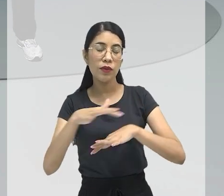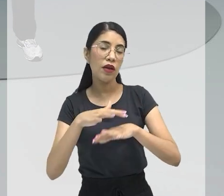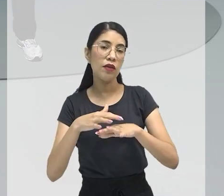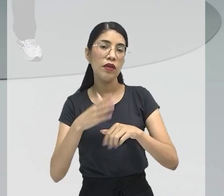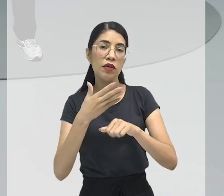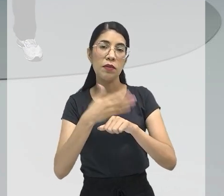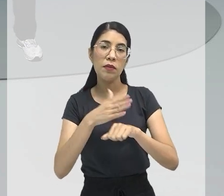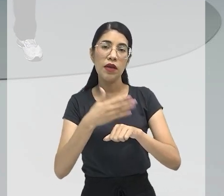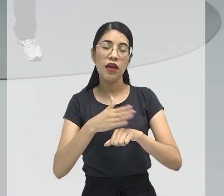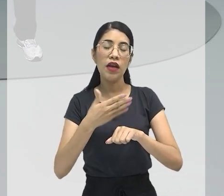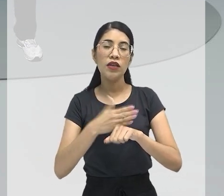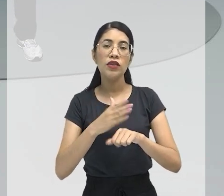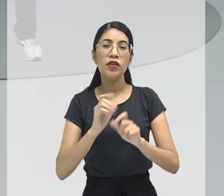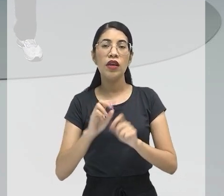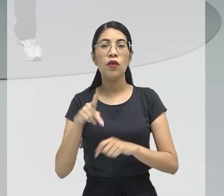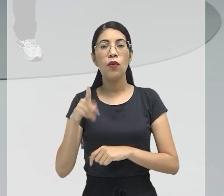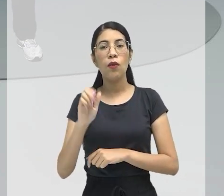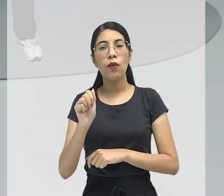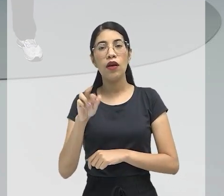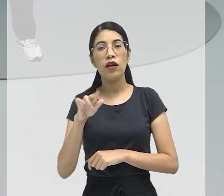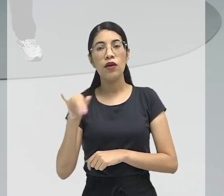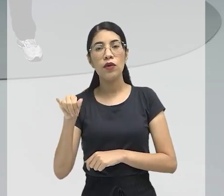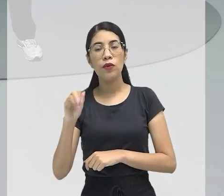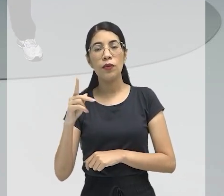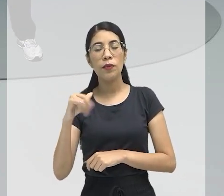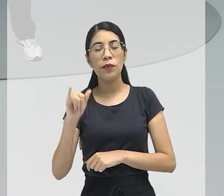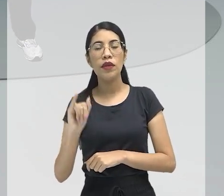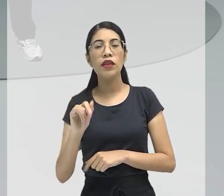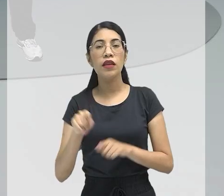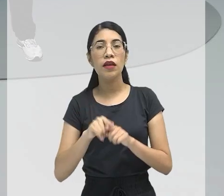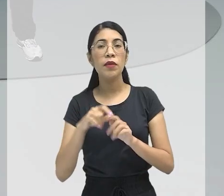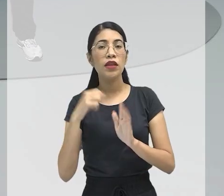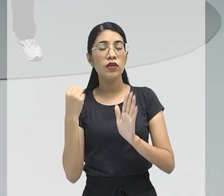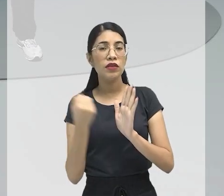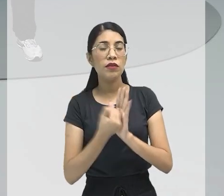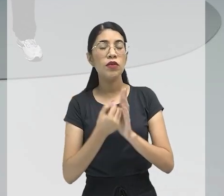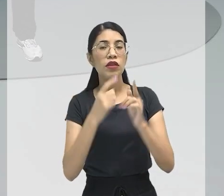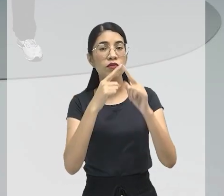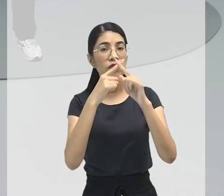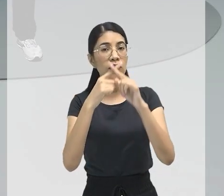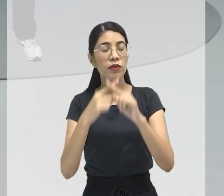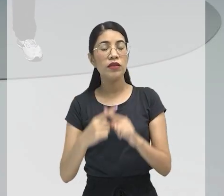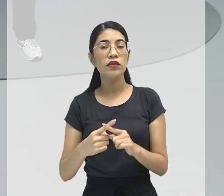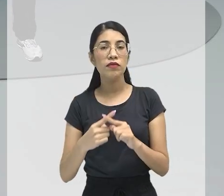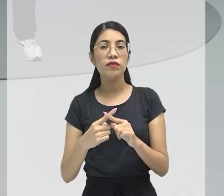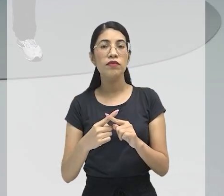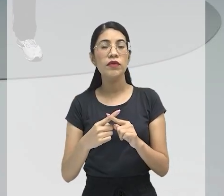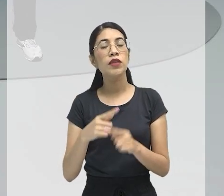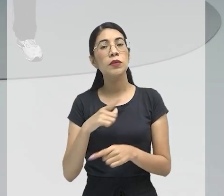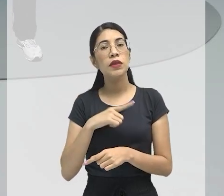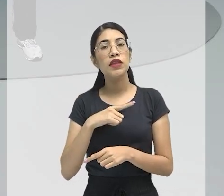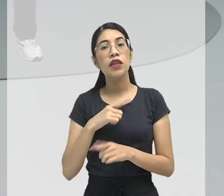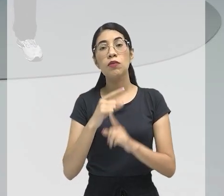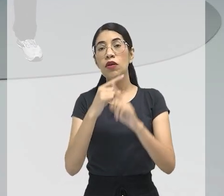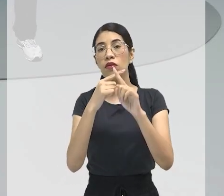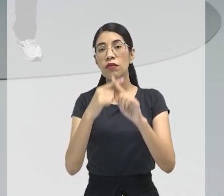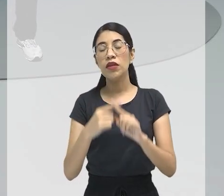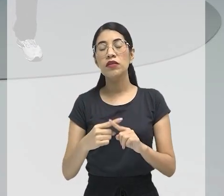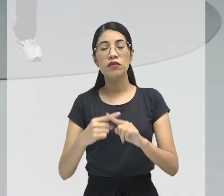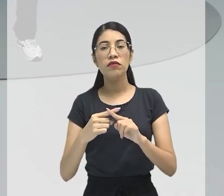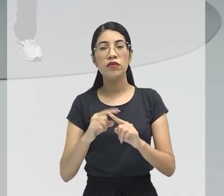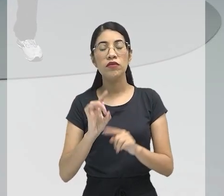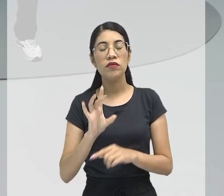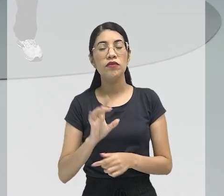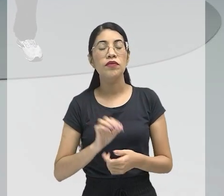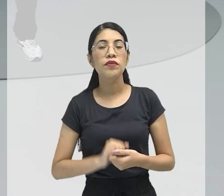é praticada durante o Quarup e possui simbolismo competitivo. Possui, tá? Só um simbolismo,